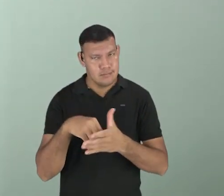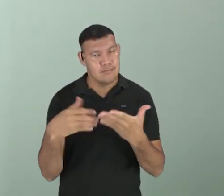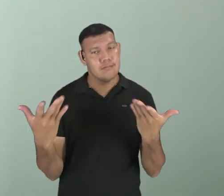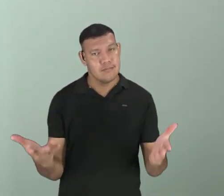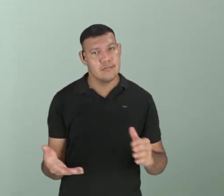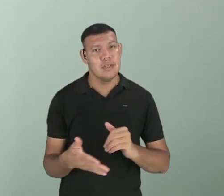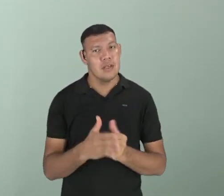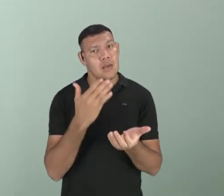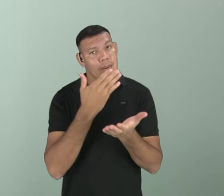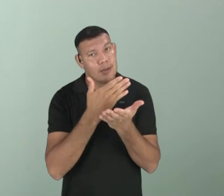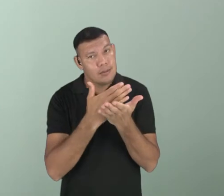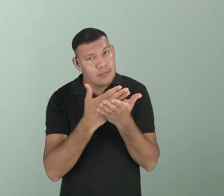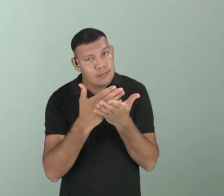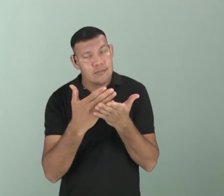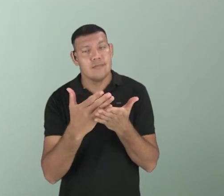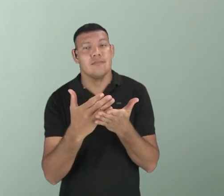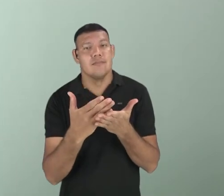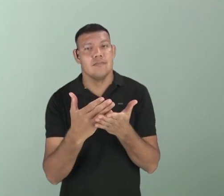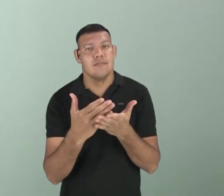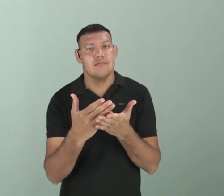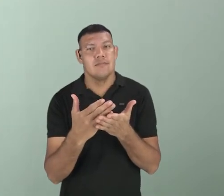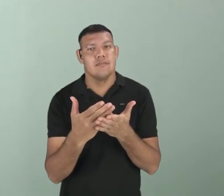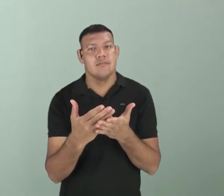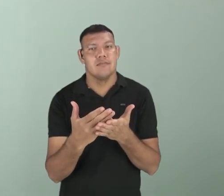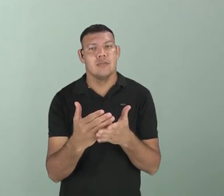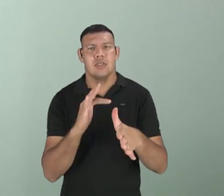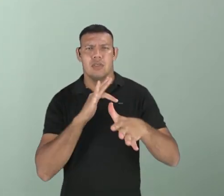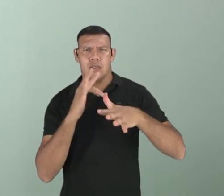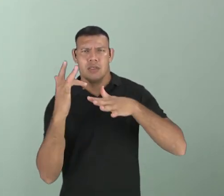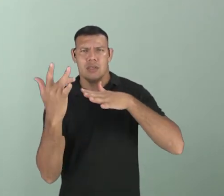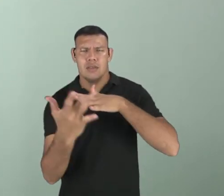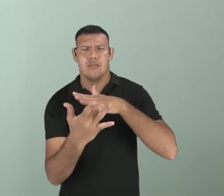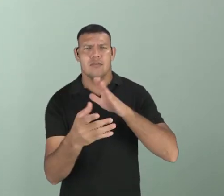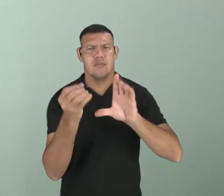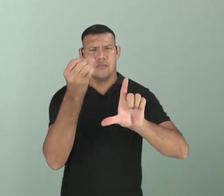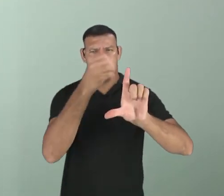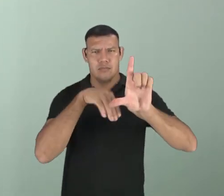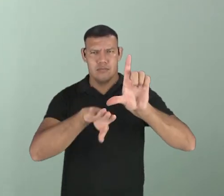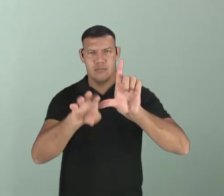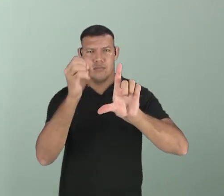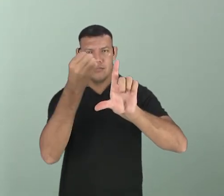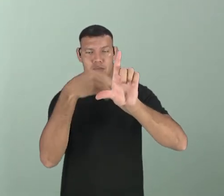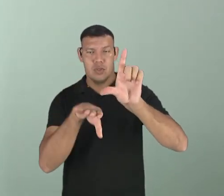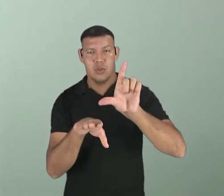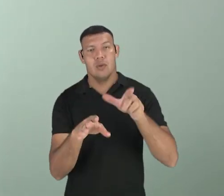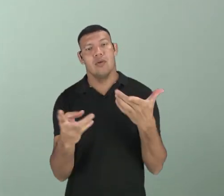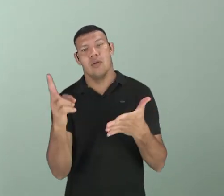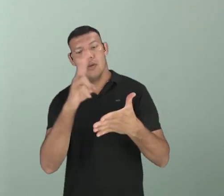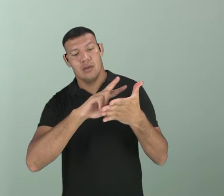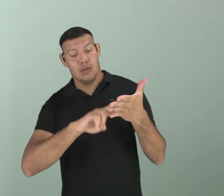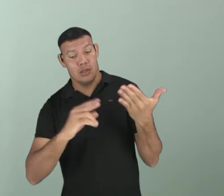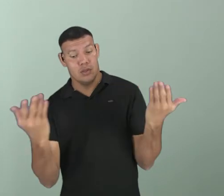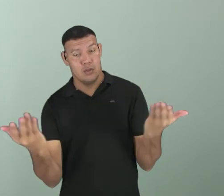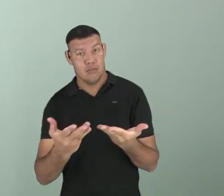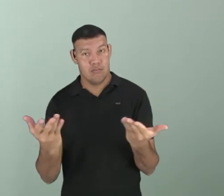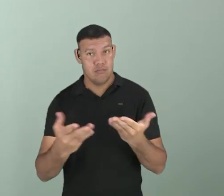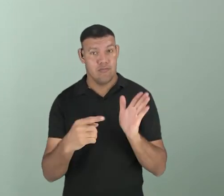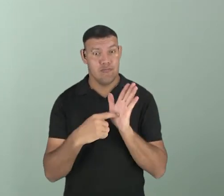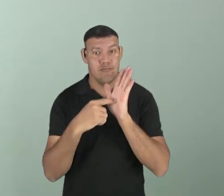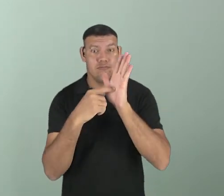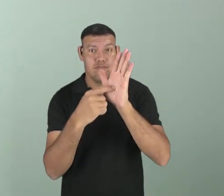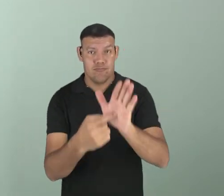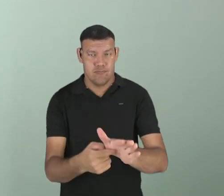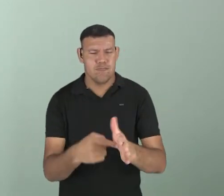assim, comece ali nas suas redes sociais mesmo, publicando o que você leu hoje, né? O que você viu, o que